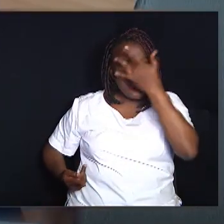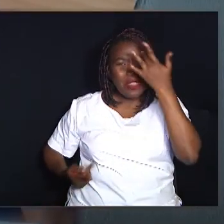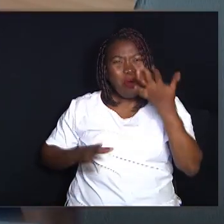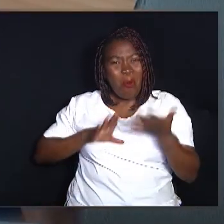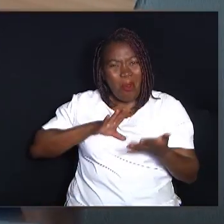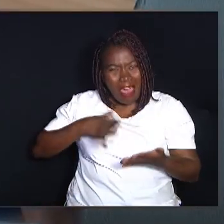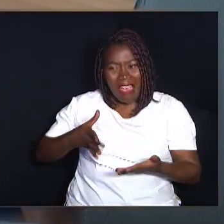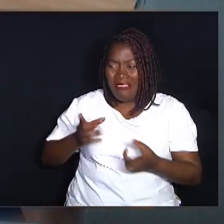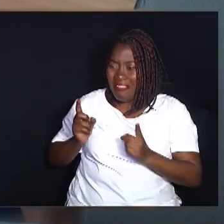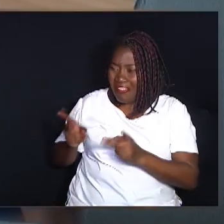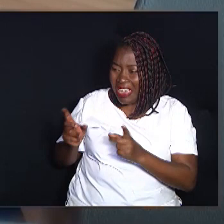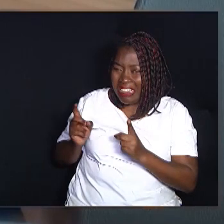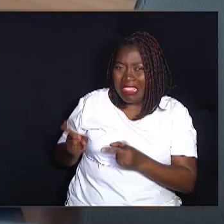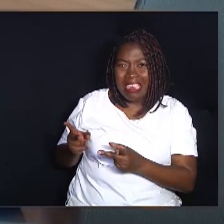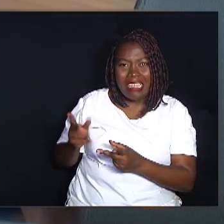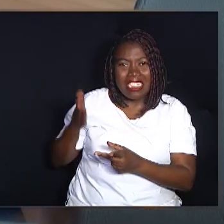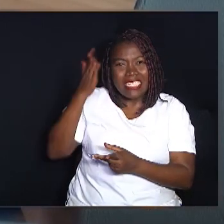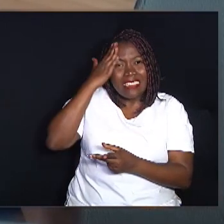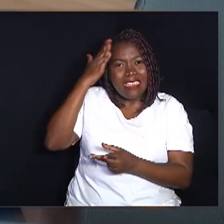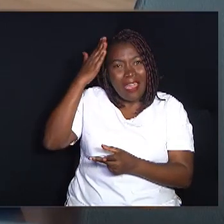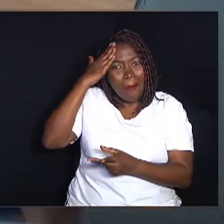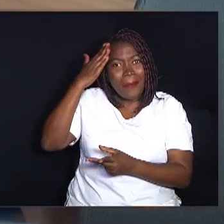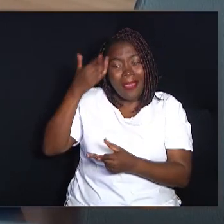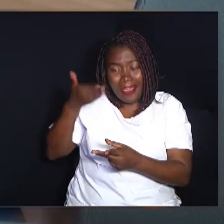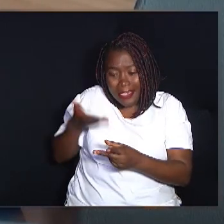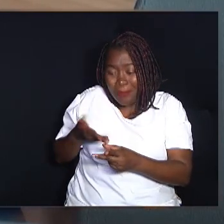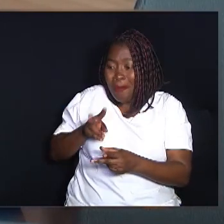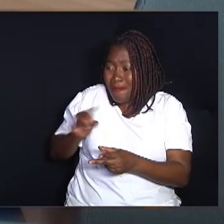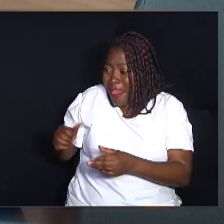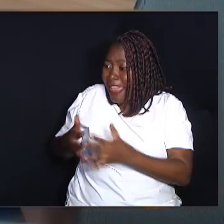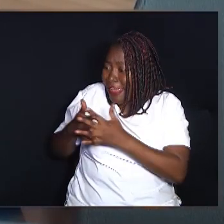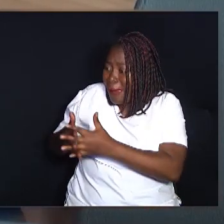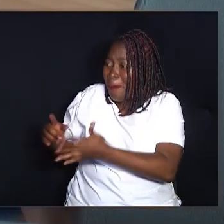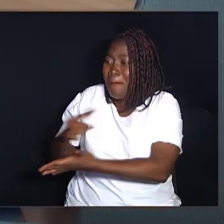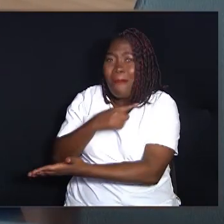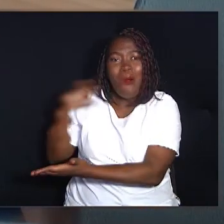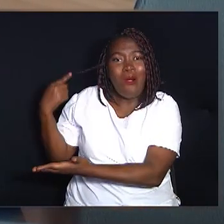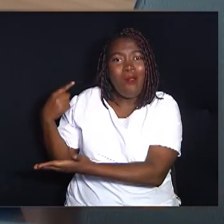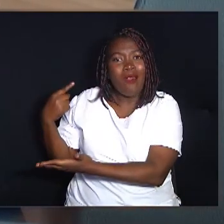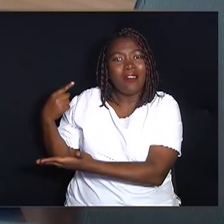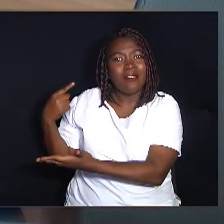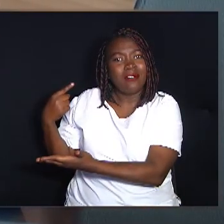alguma coisa, sabendo que aquilo vai causar a morte, né,